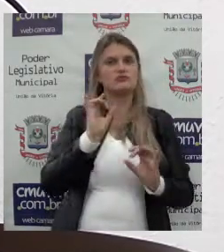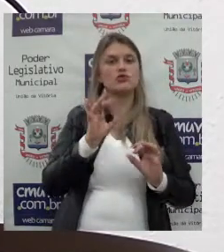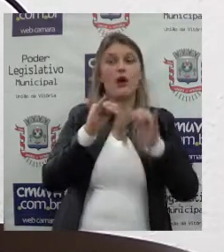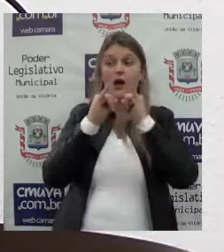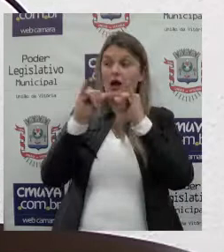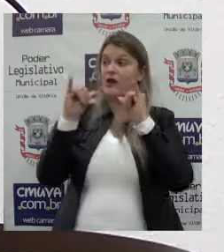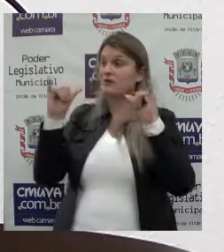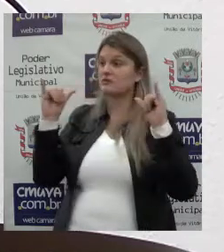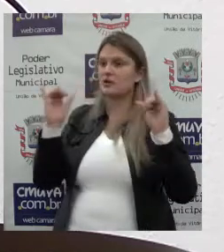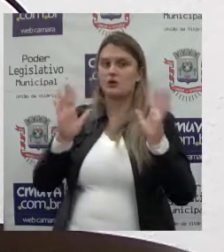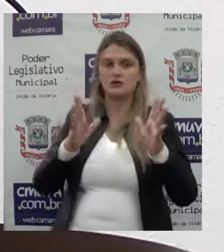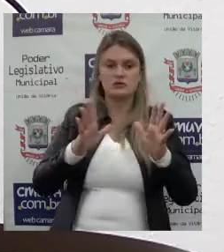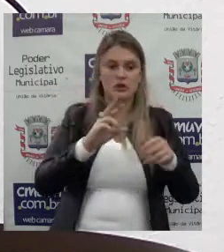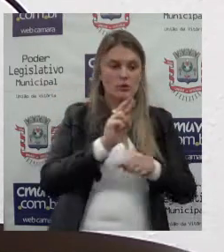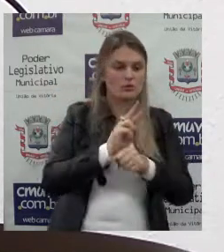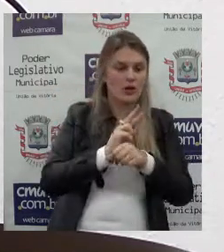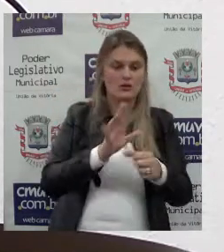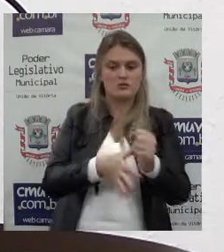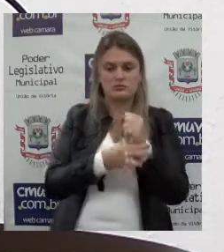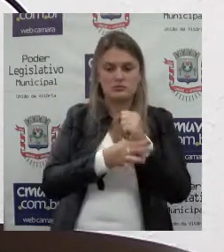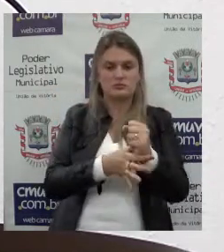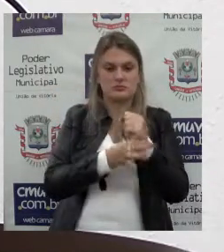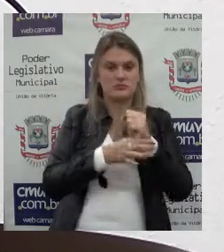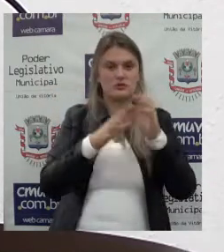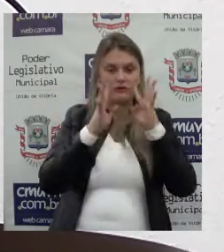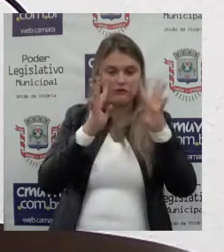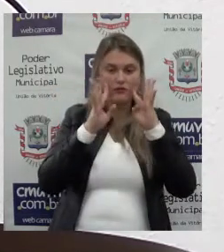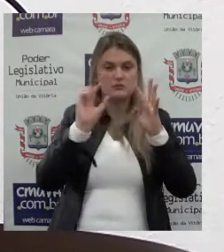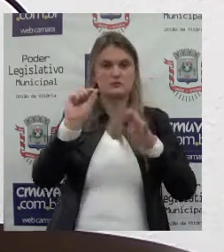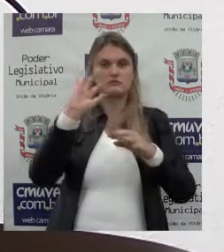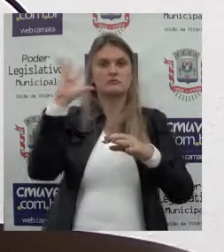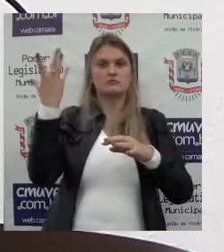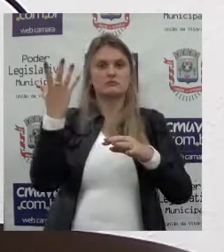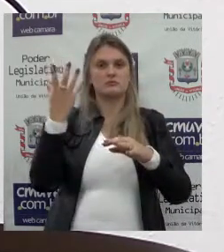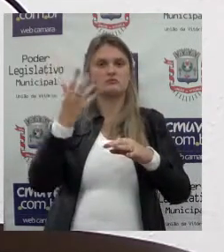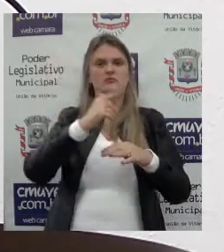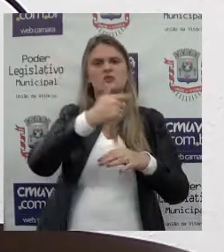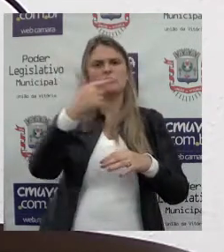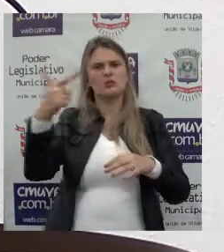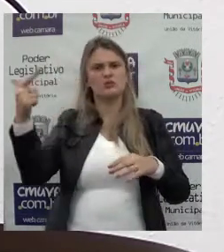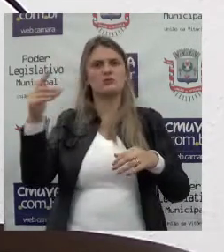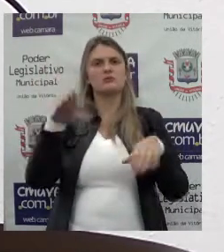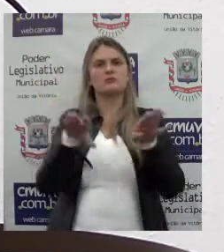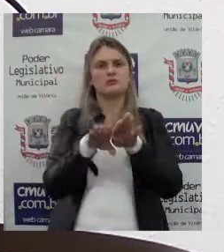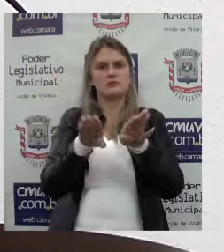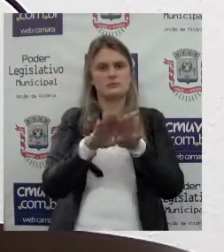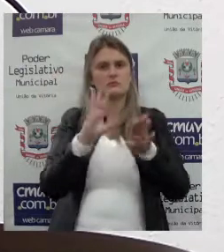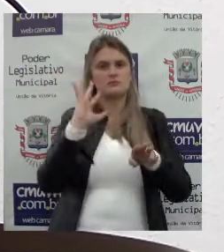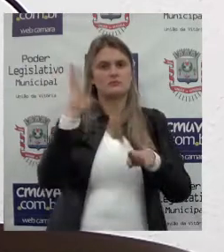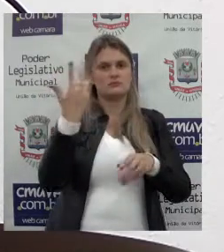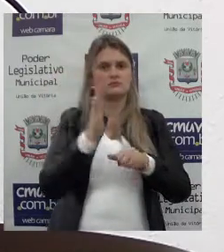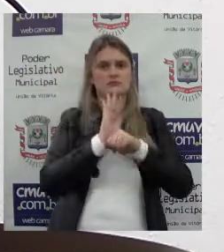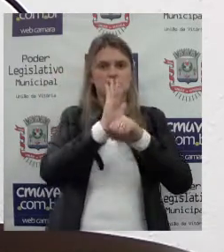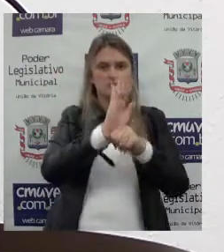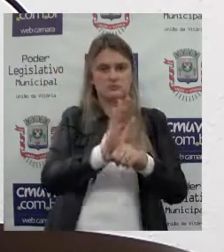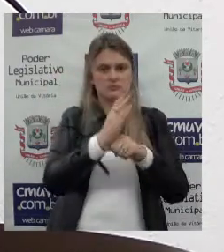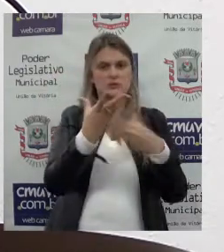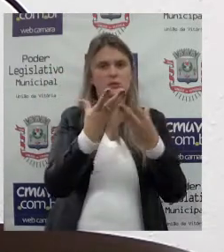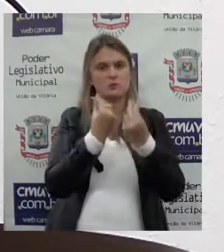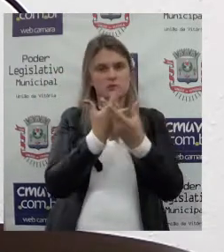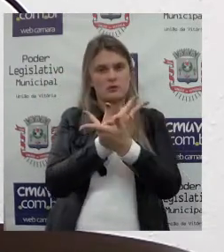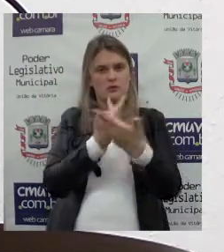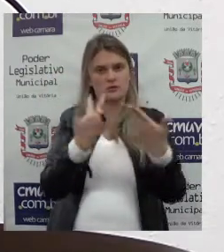A polícia teria que apenas prevenir, hoje ela só reprime, ela atende à ocorrência. E outros fatores realmente que